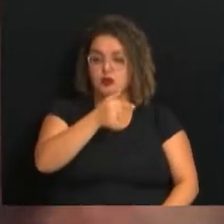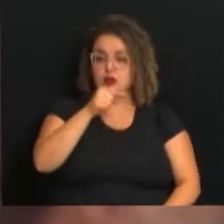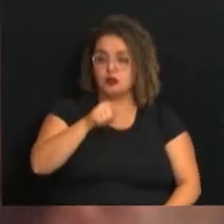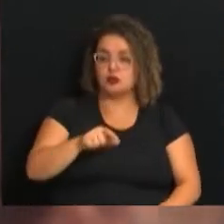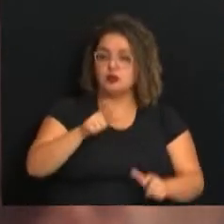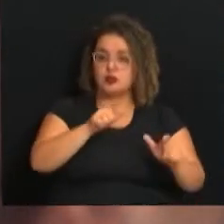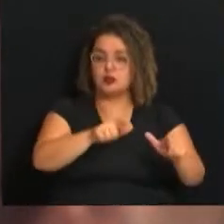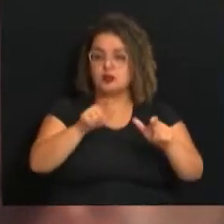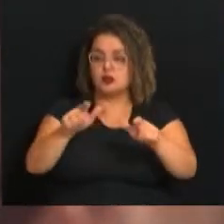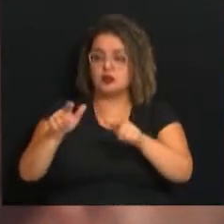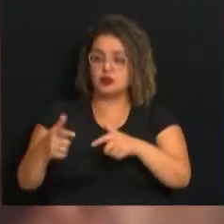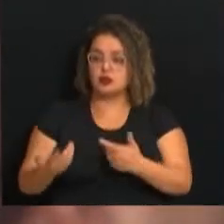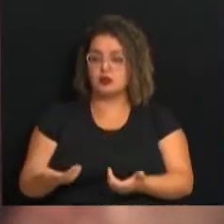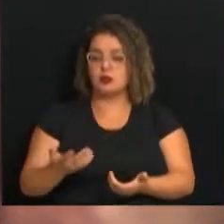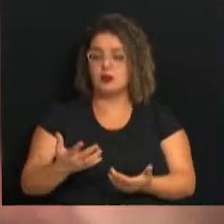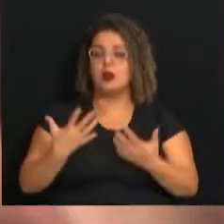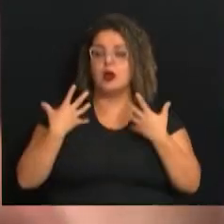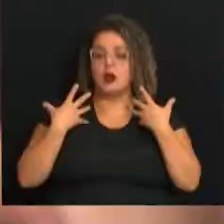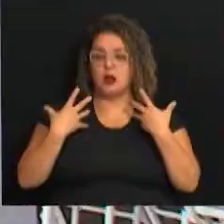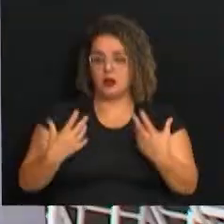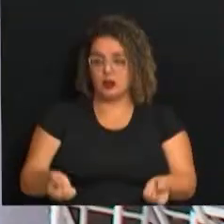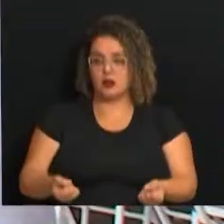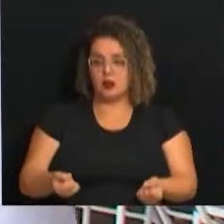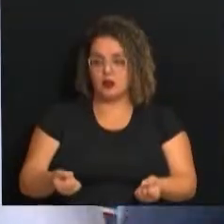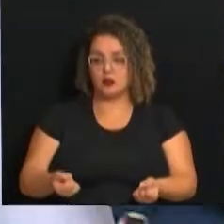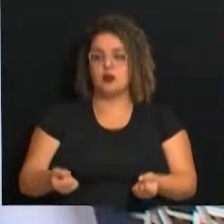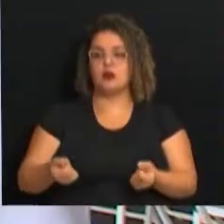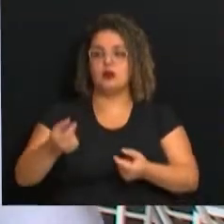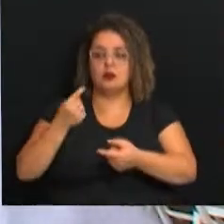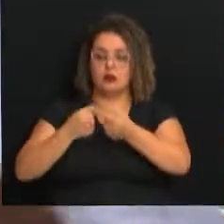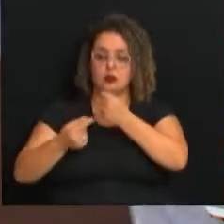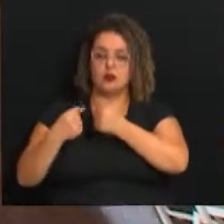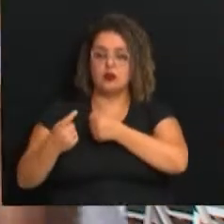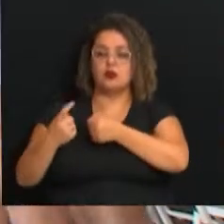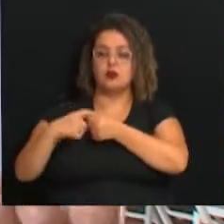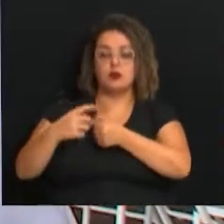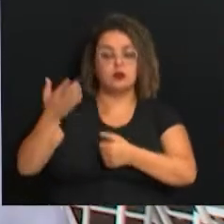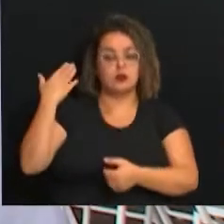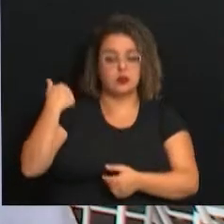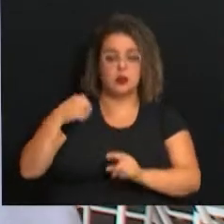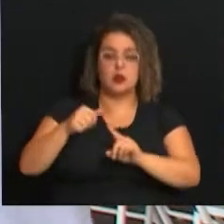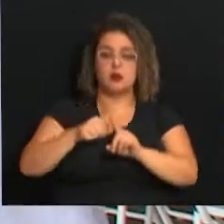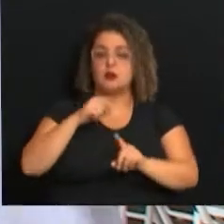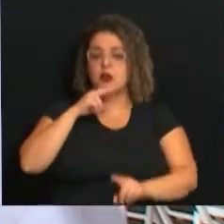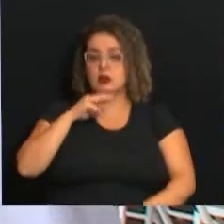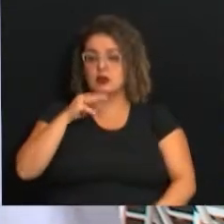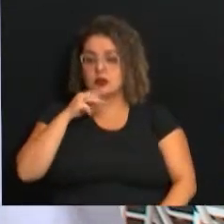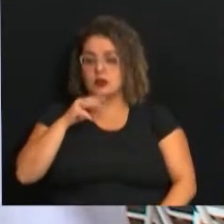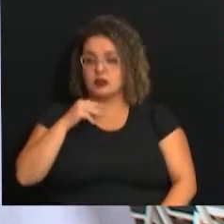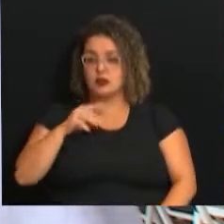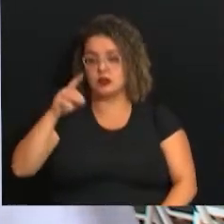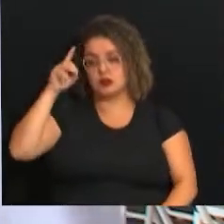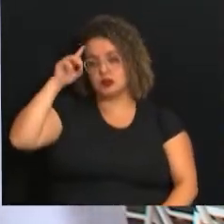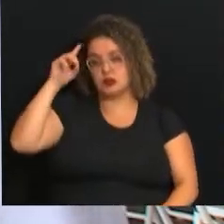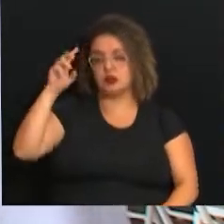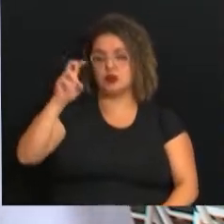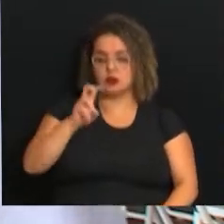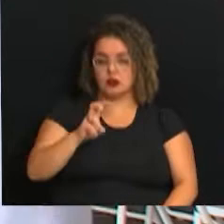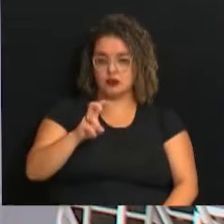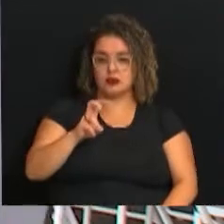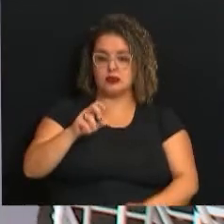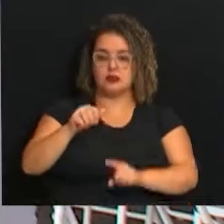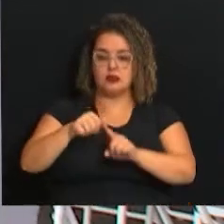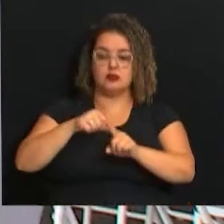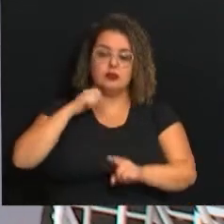quase dois mil de cimentos estão recebendo o valor retroativo do mês 3 e no dia cinco mais